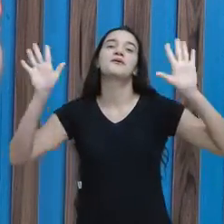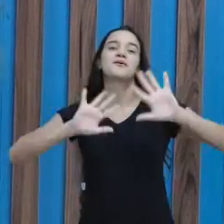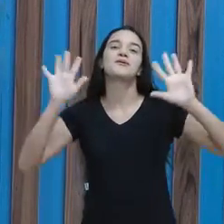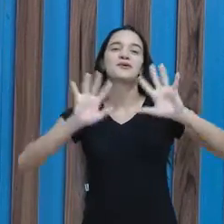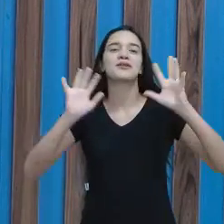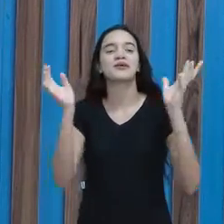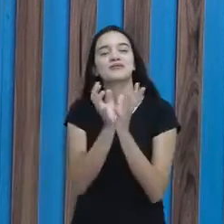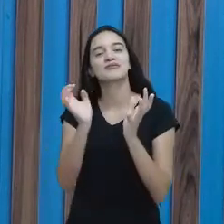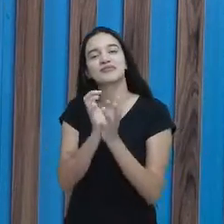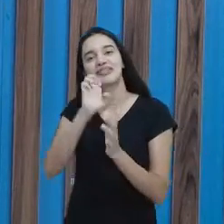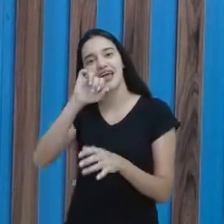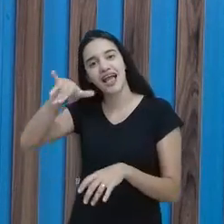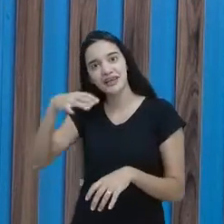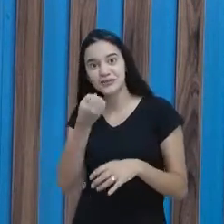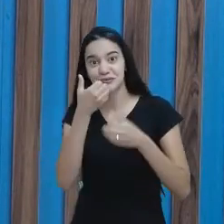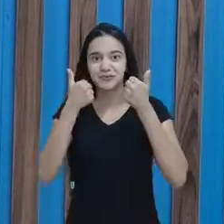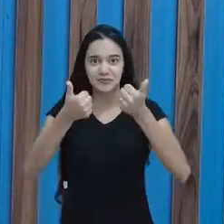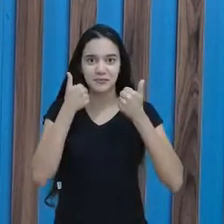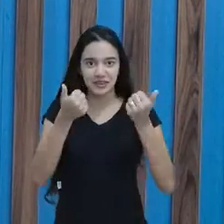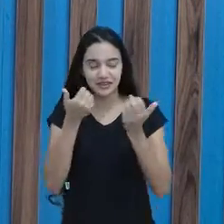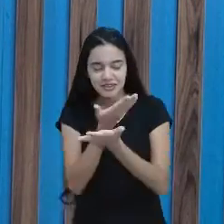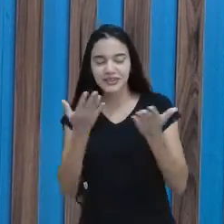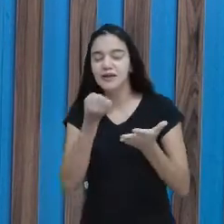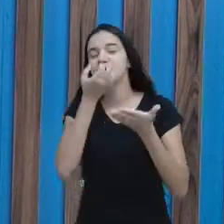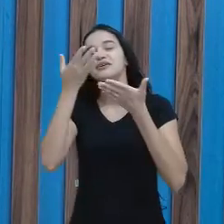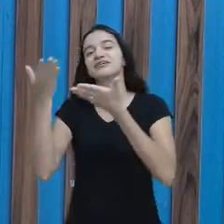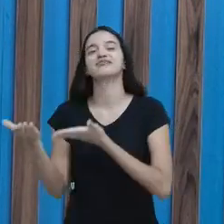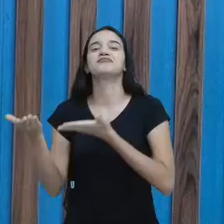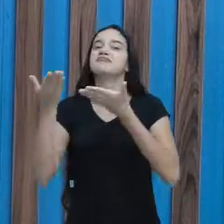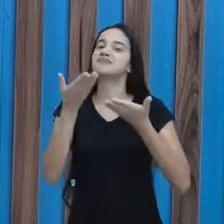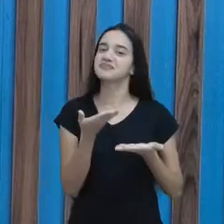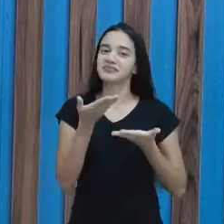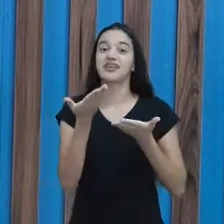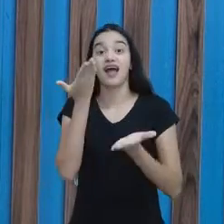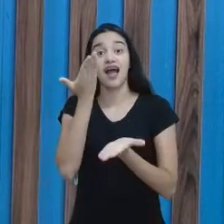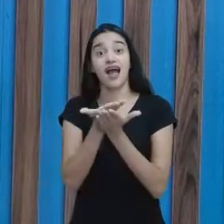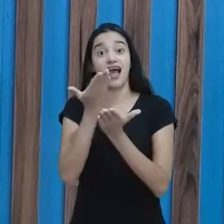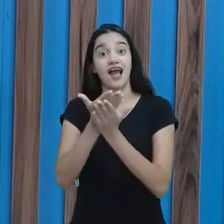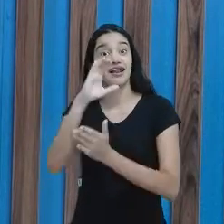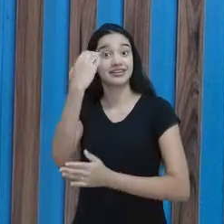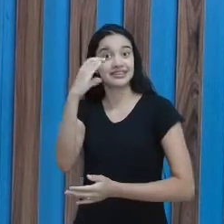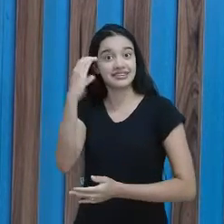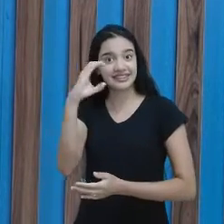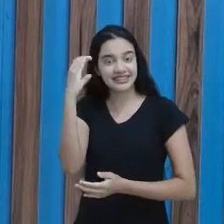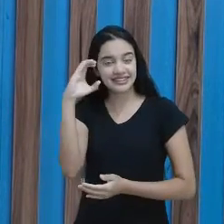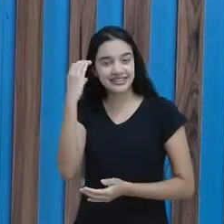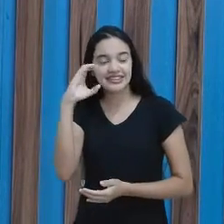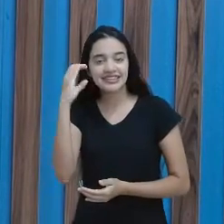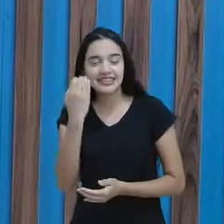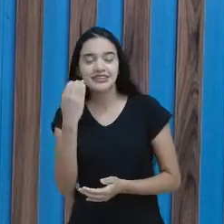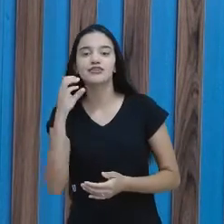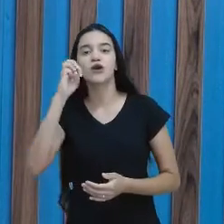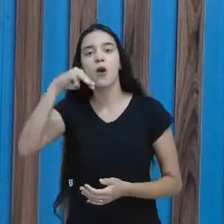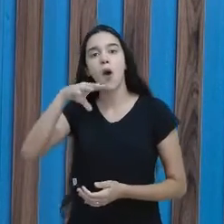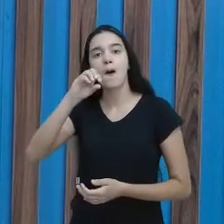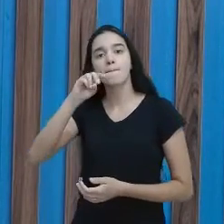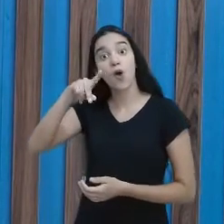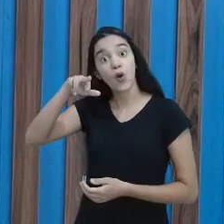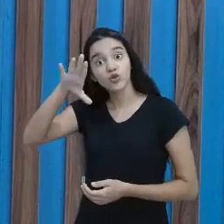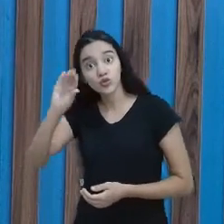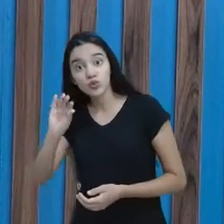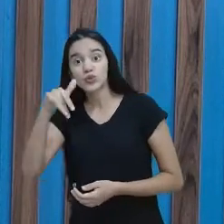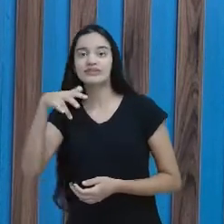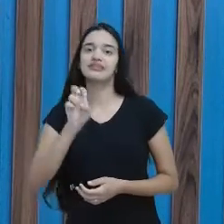Olá, turma da EJA, tudo bem com vocês? Bem-vindos e bem-vindas para mais uma aula de Ciências, módulo 5, pessoal.